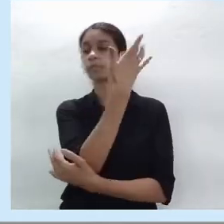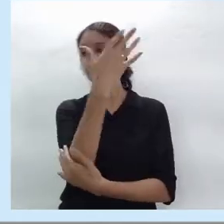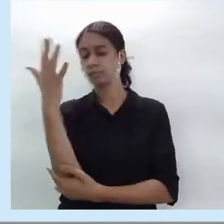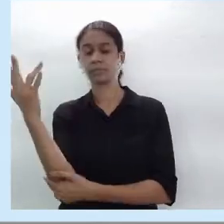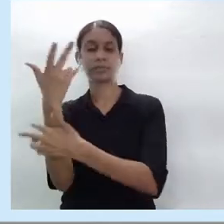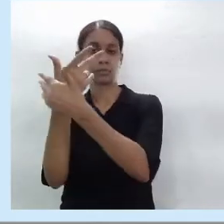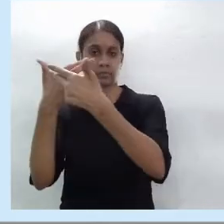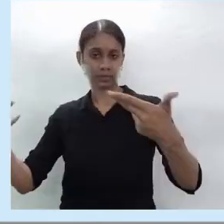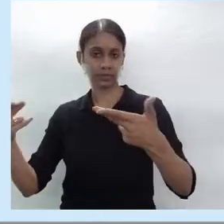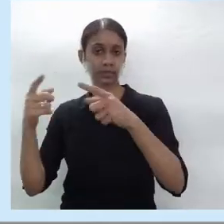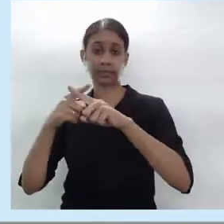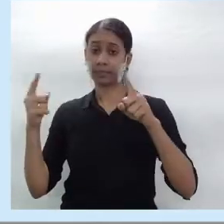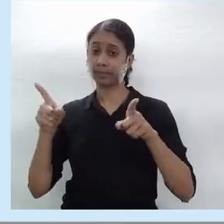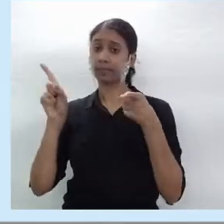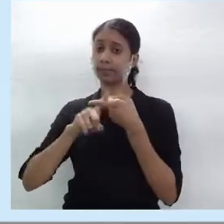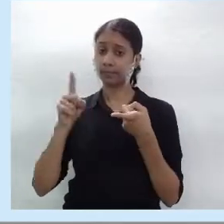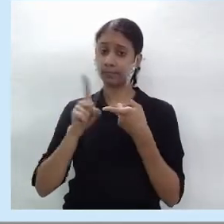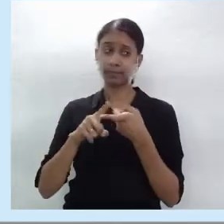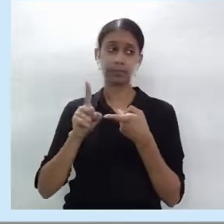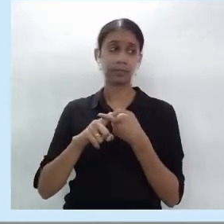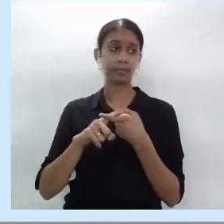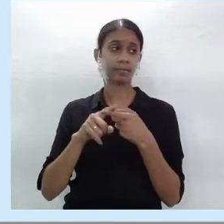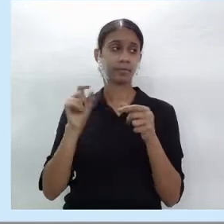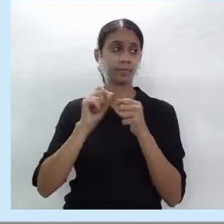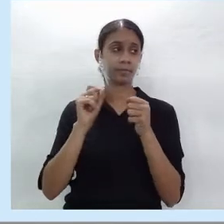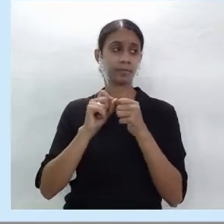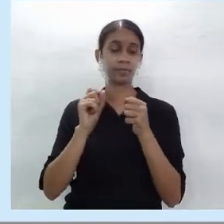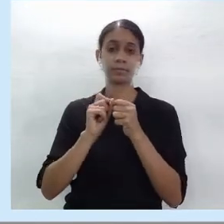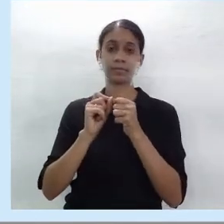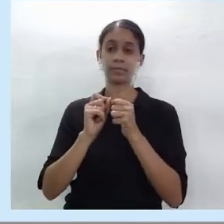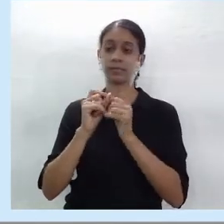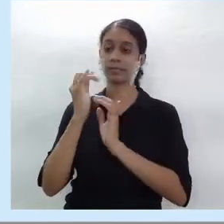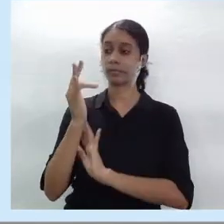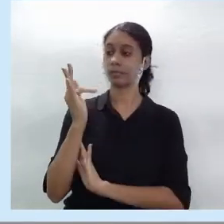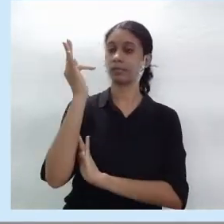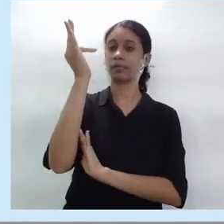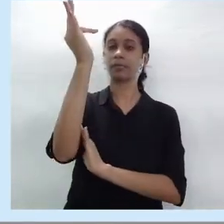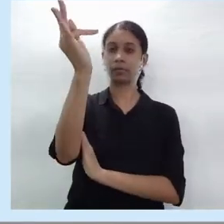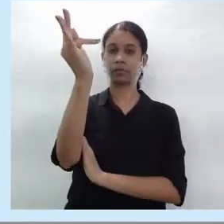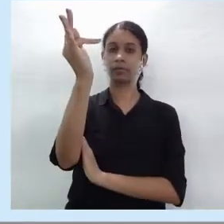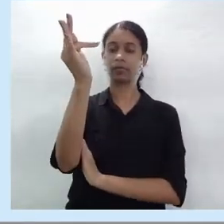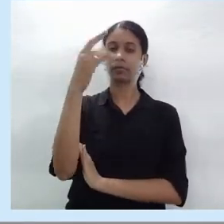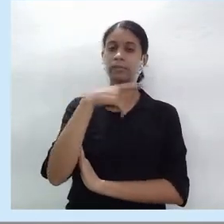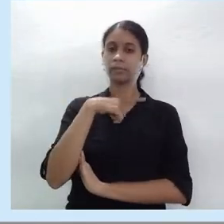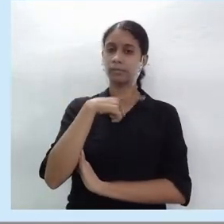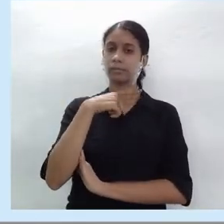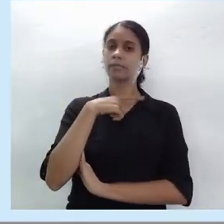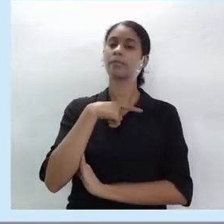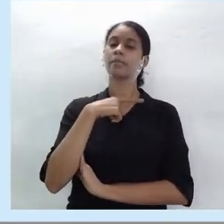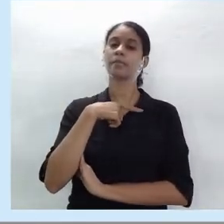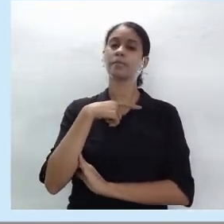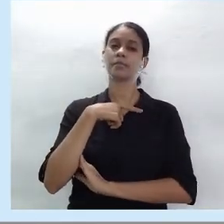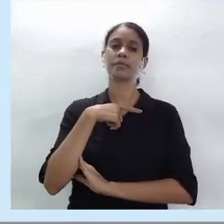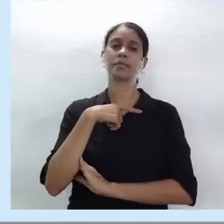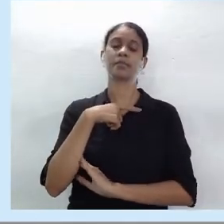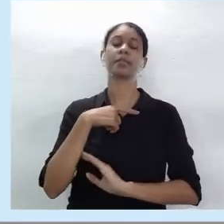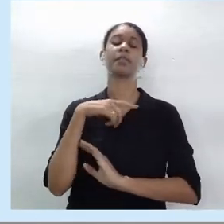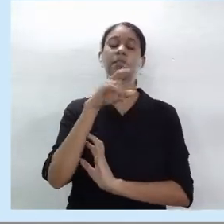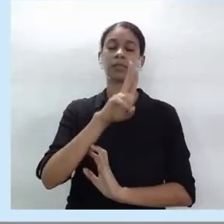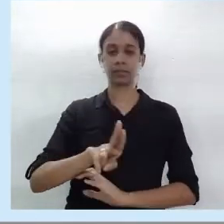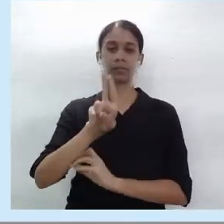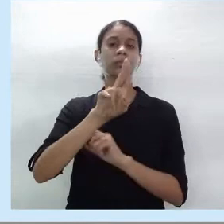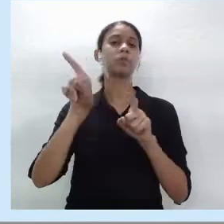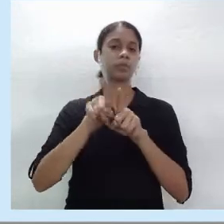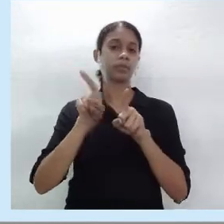mas garantir para as gerações futuras o mesmo bem. Então, é usar